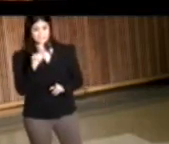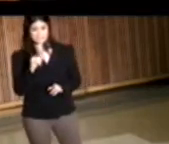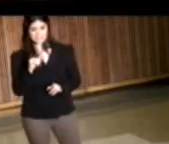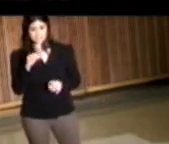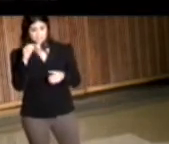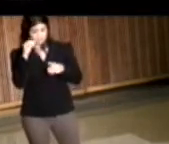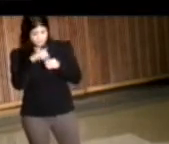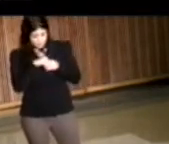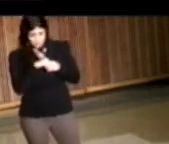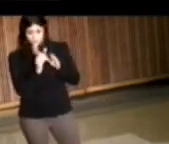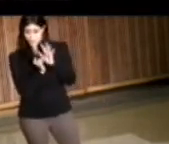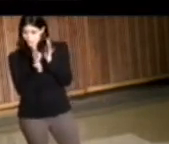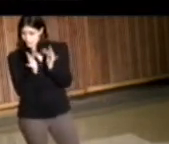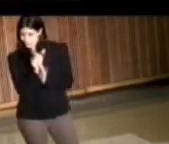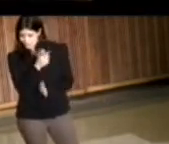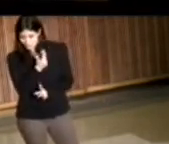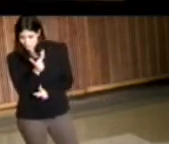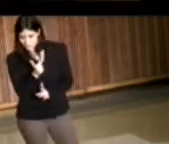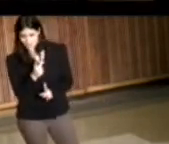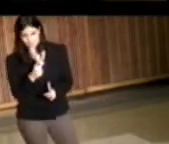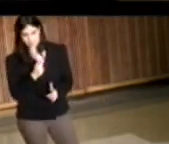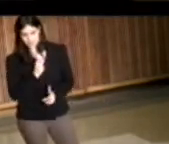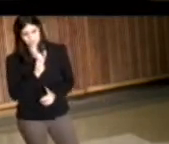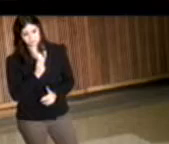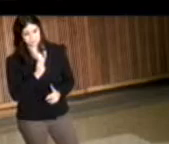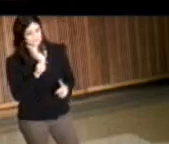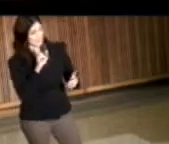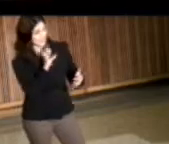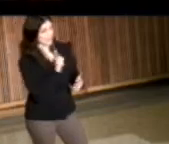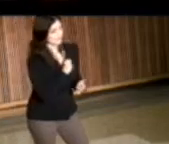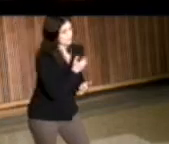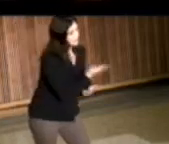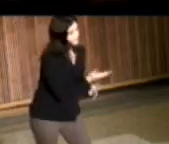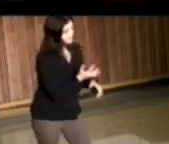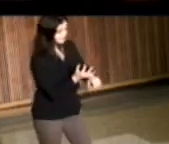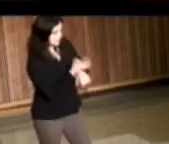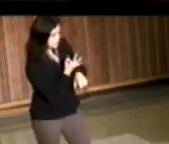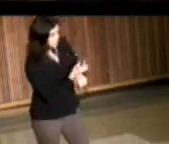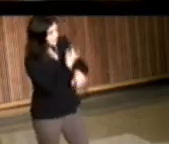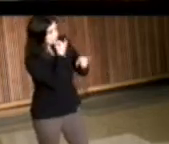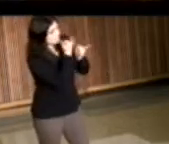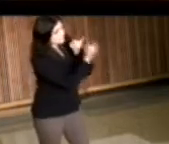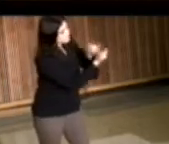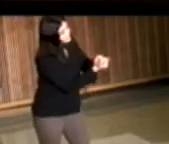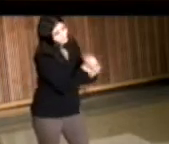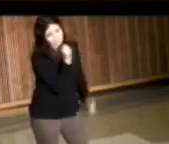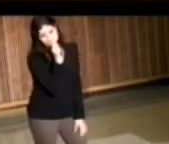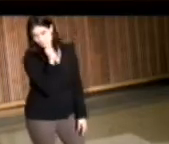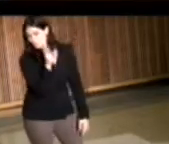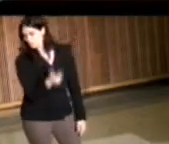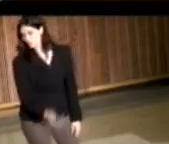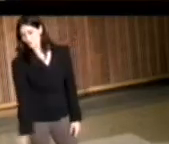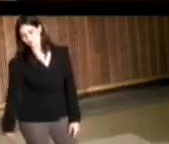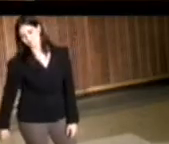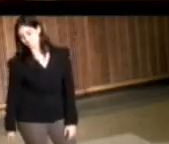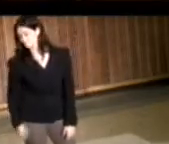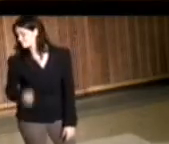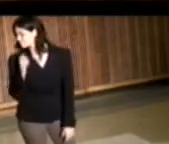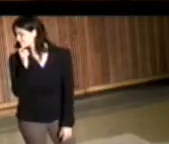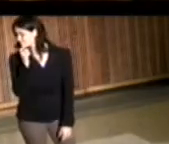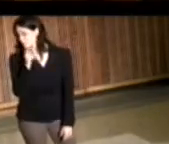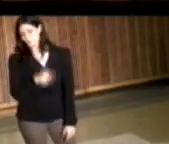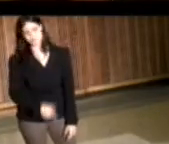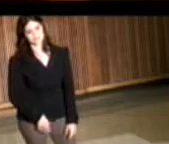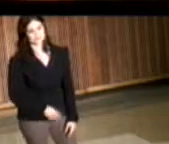consegue perdoar, a gente não consegue amar, a gente não consegue olhar as possibilidades de Deus, a gente não consegue